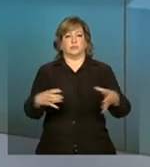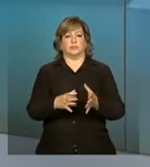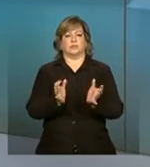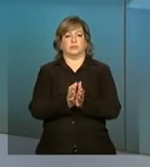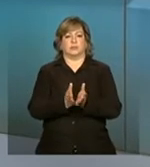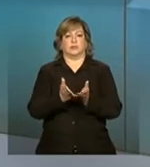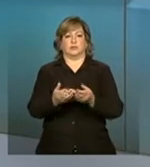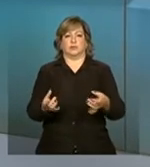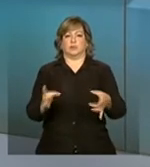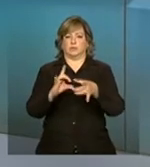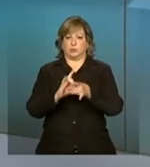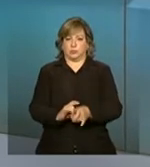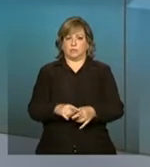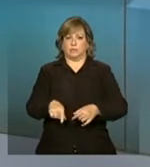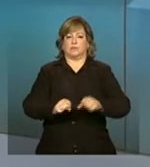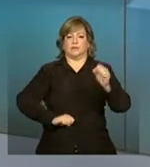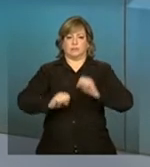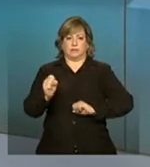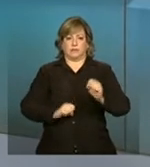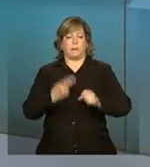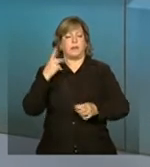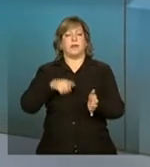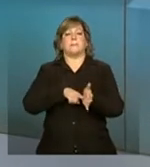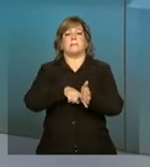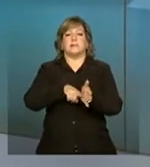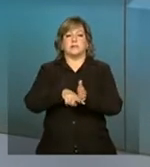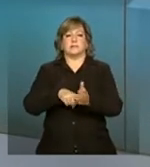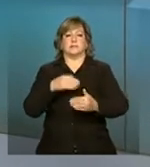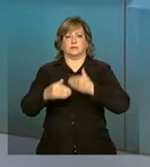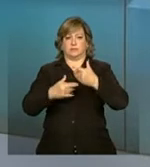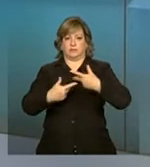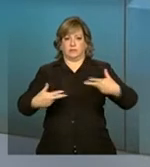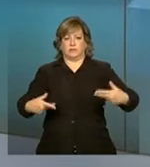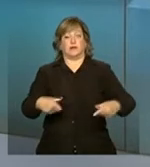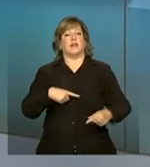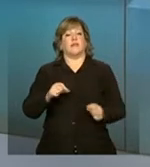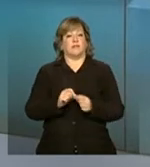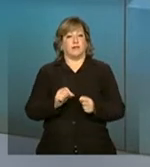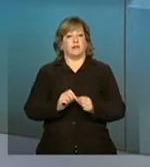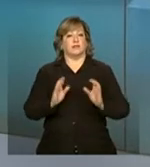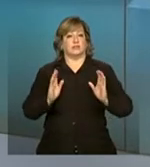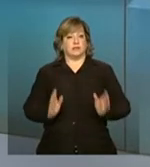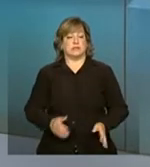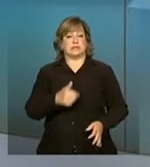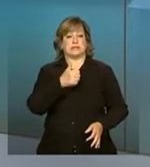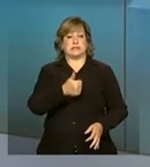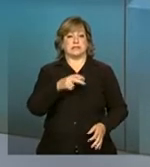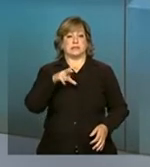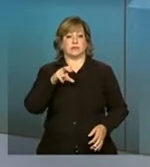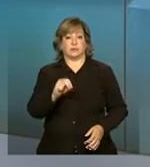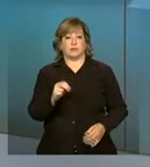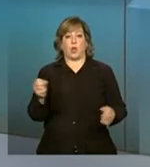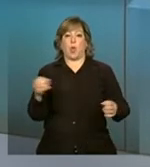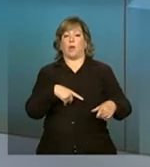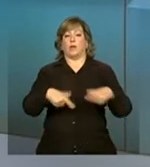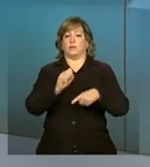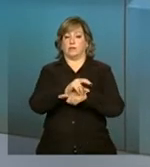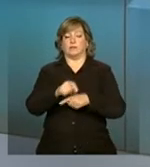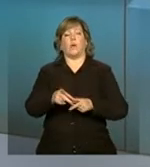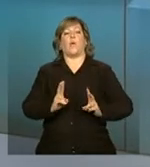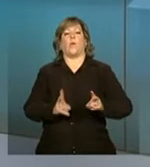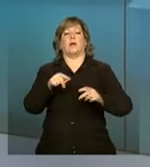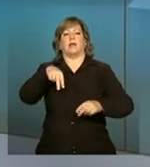Agência Brasileira de Inovação para Pesquisa e Desenvolvimento. Foram gerados 150